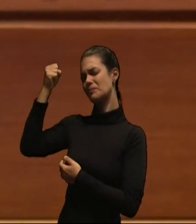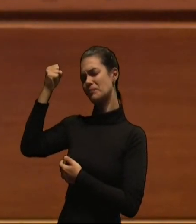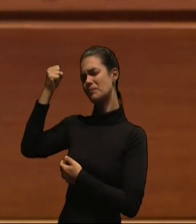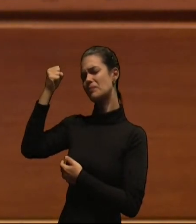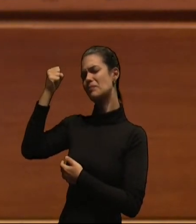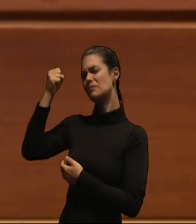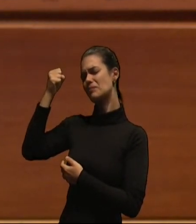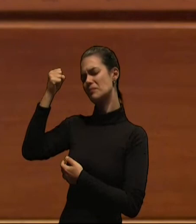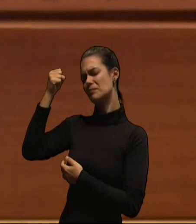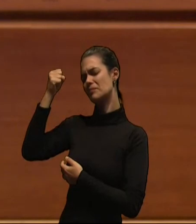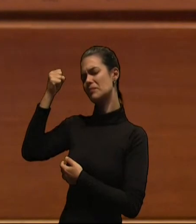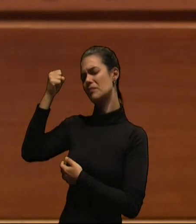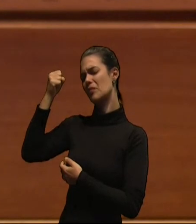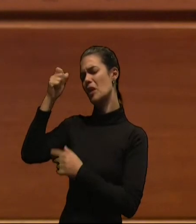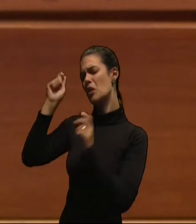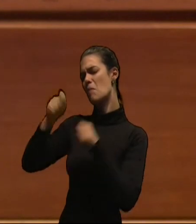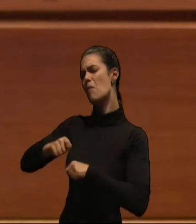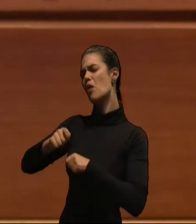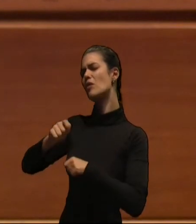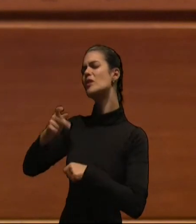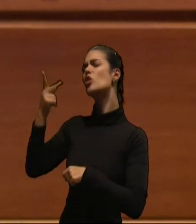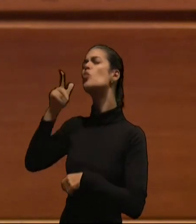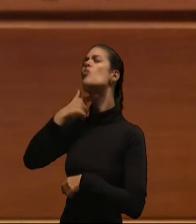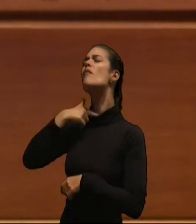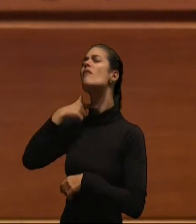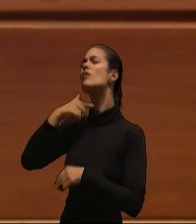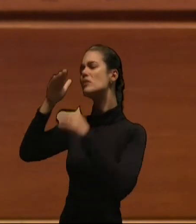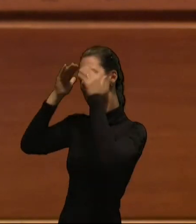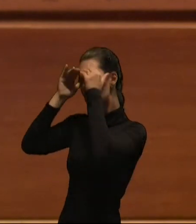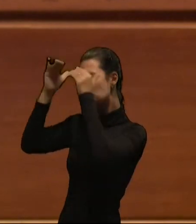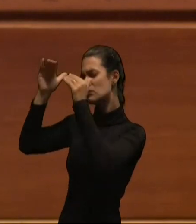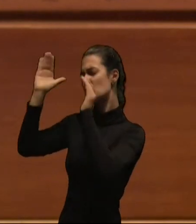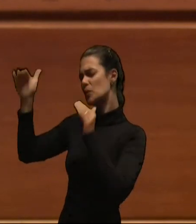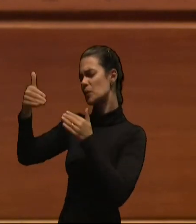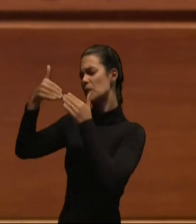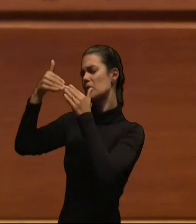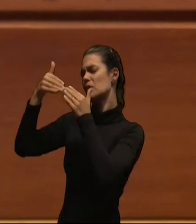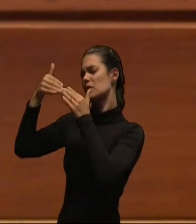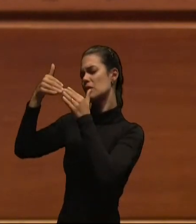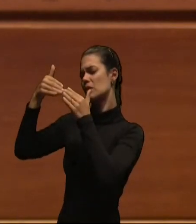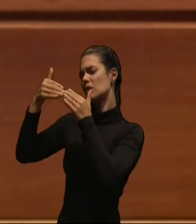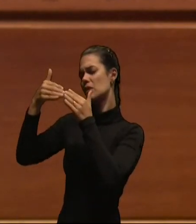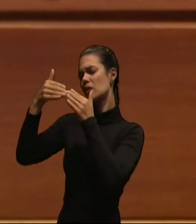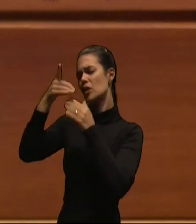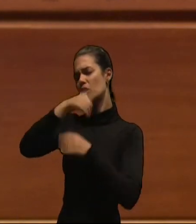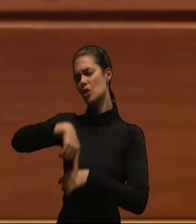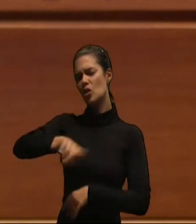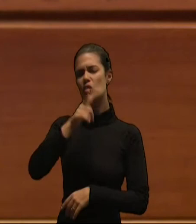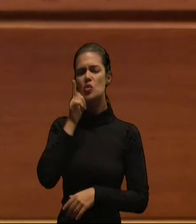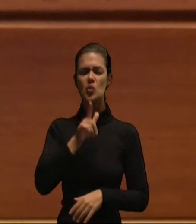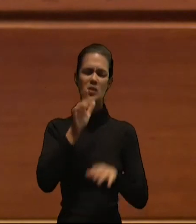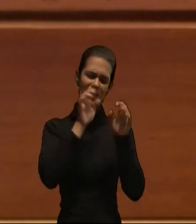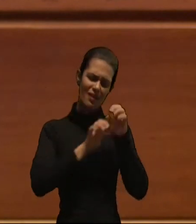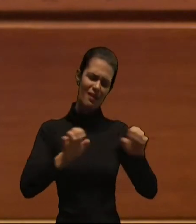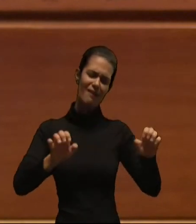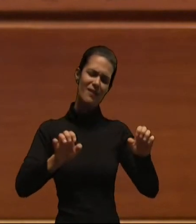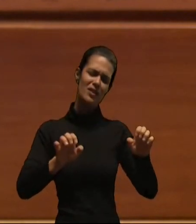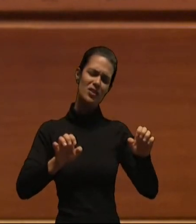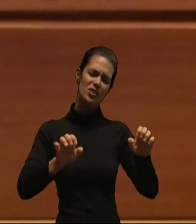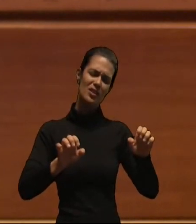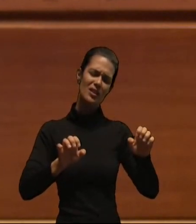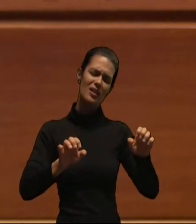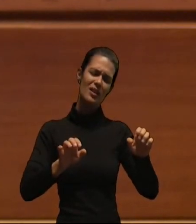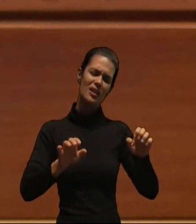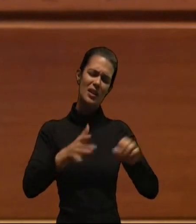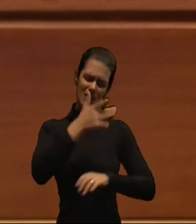que agrada o Teu desejo, o Teu querer, para que vidas sejam alcançadas, vidas sejam transformadas para a honra